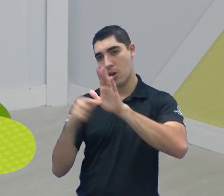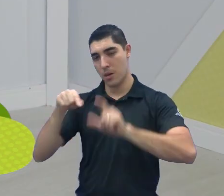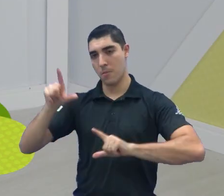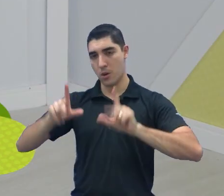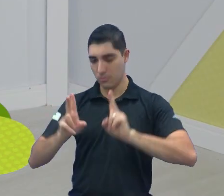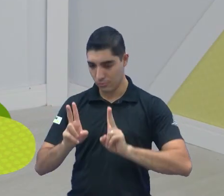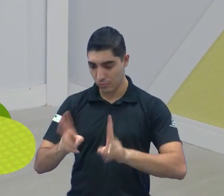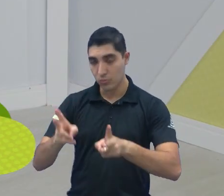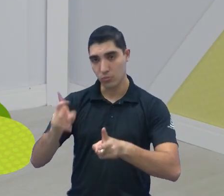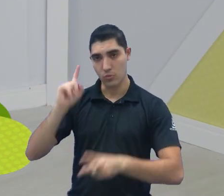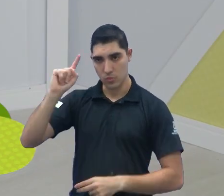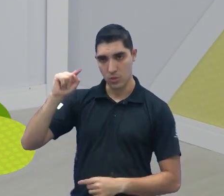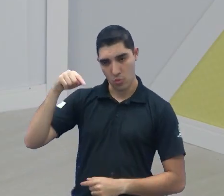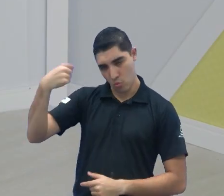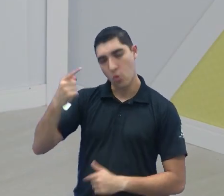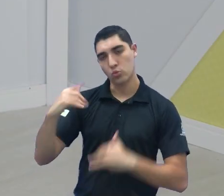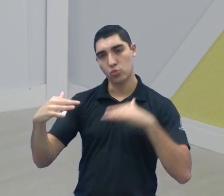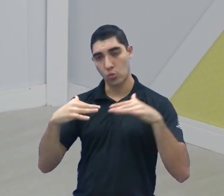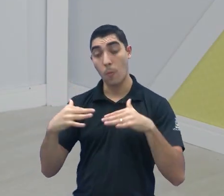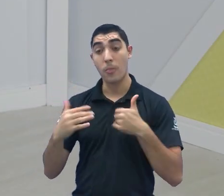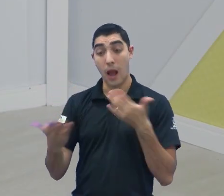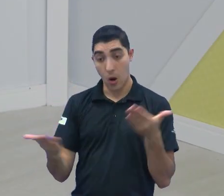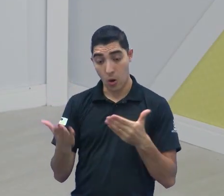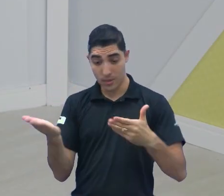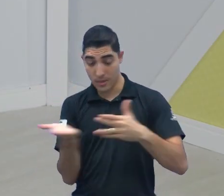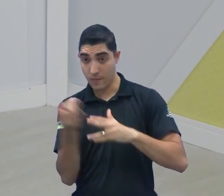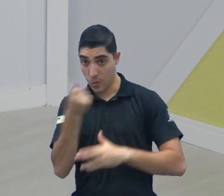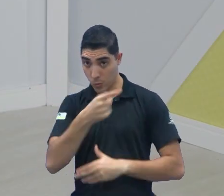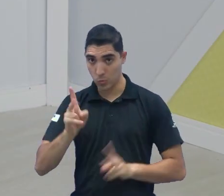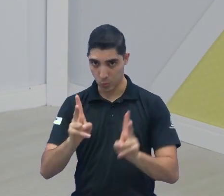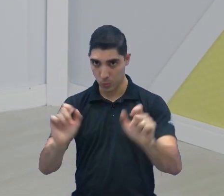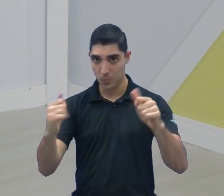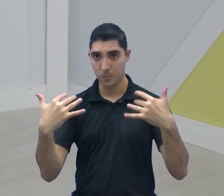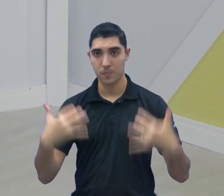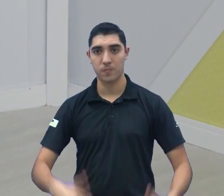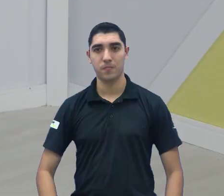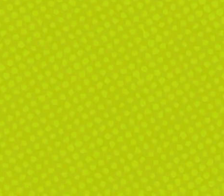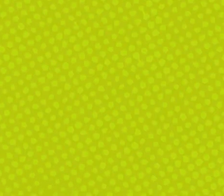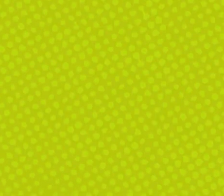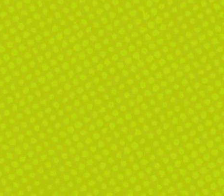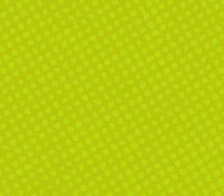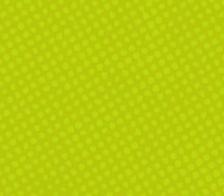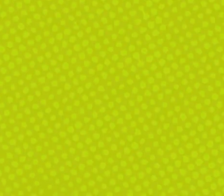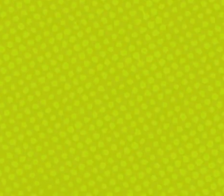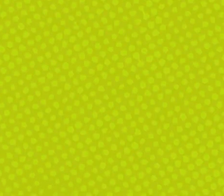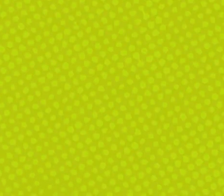programação aqui no Hora do Esporte, que faz o último intervalo do dia. Não sai daí, já voltamos.